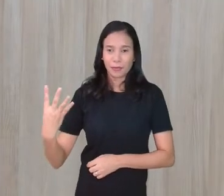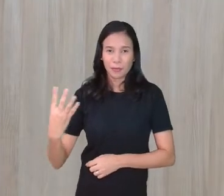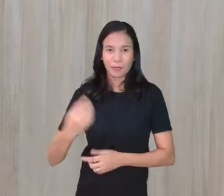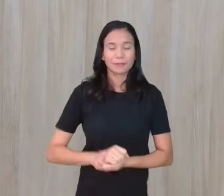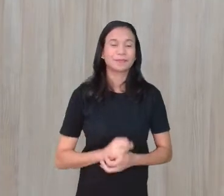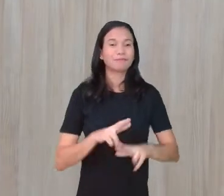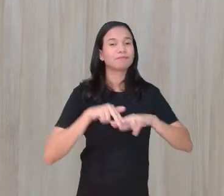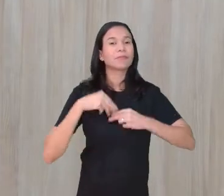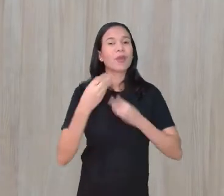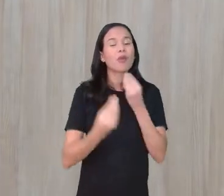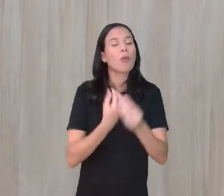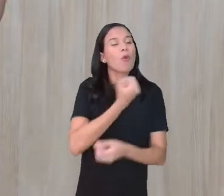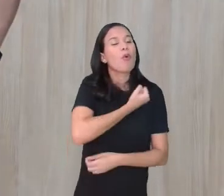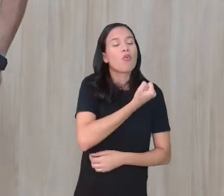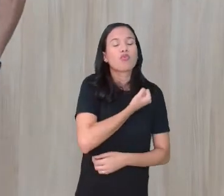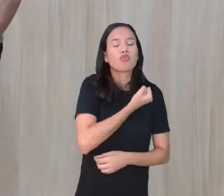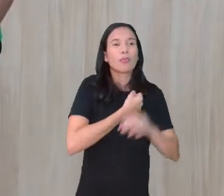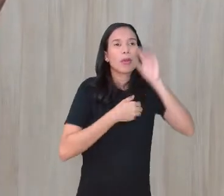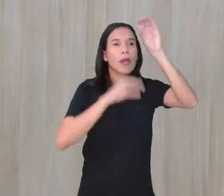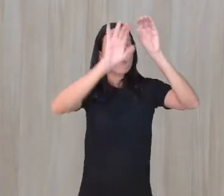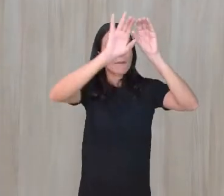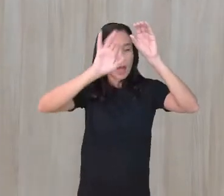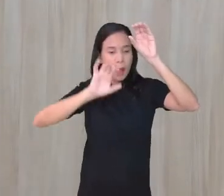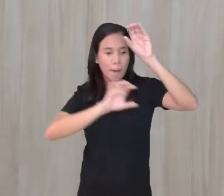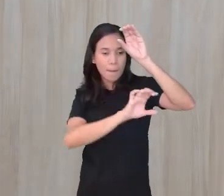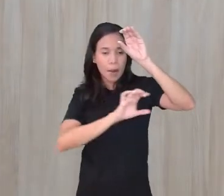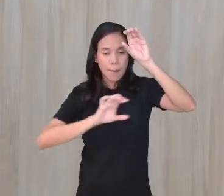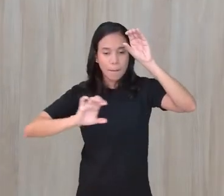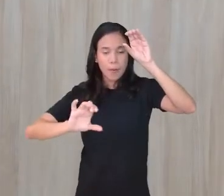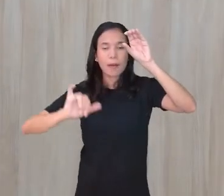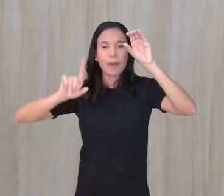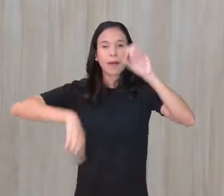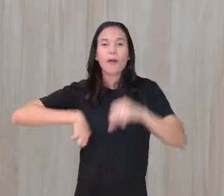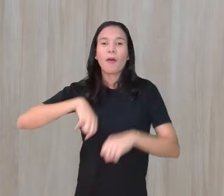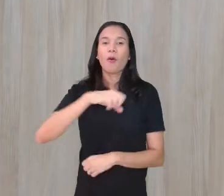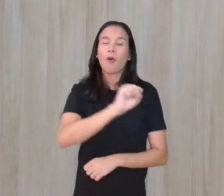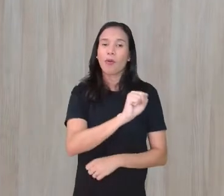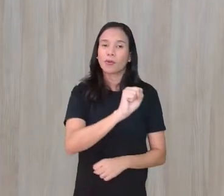24. Então, para cada número que eu estou pegando aqui, ó, 8